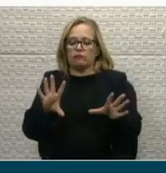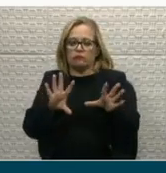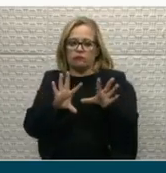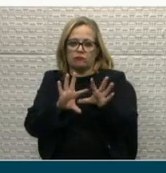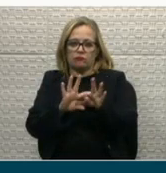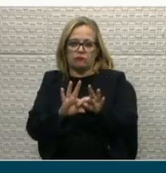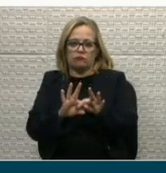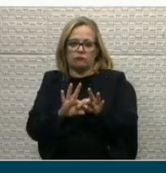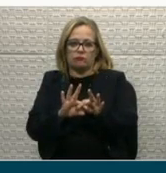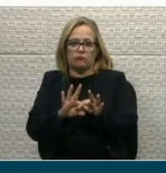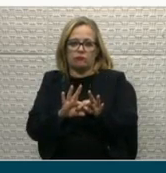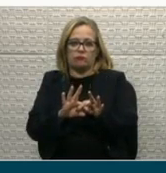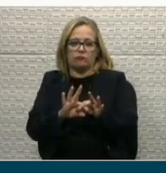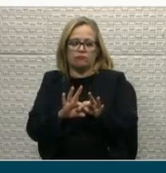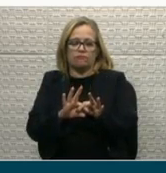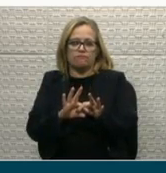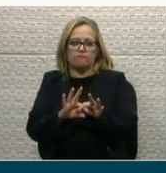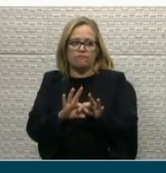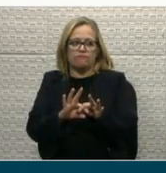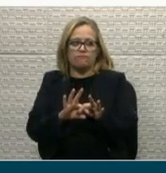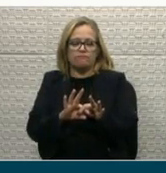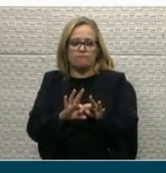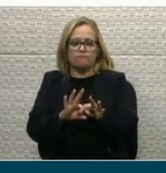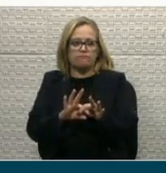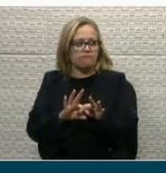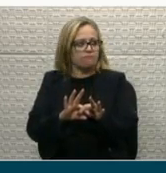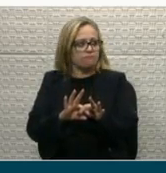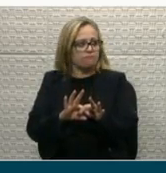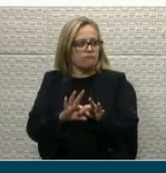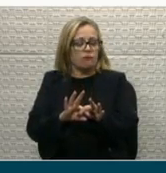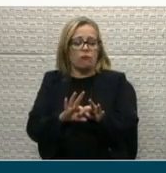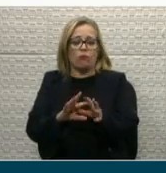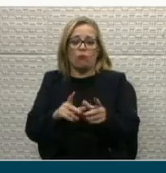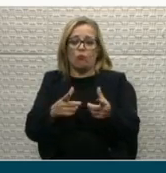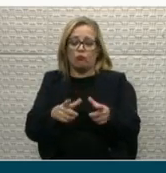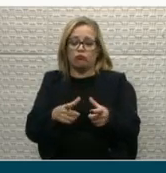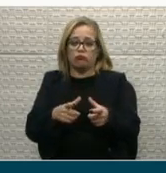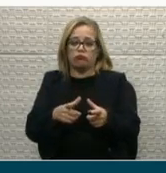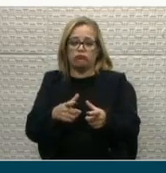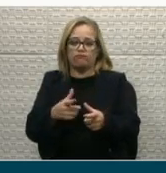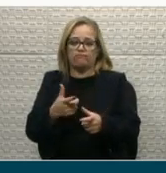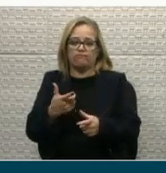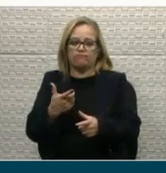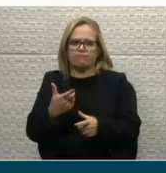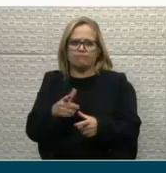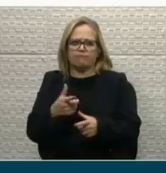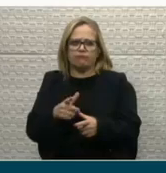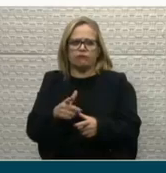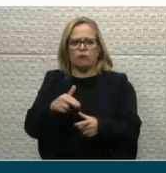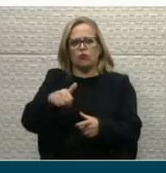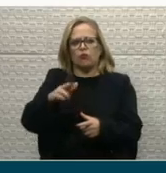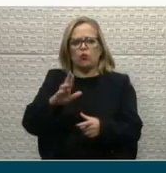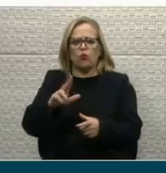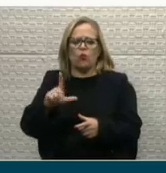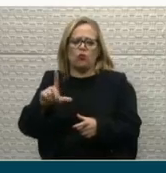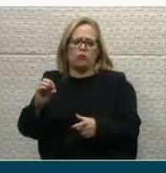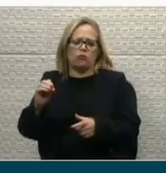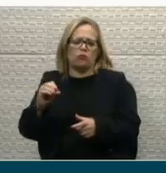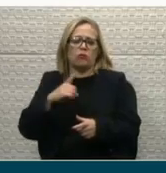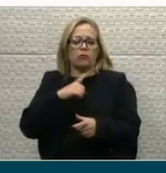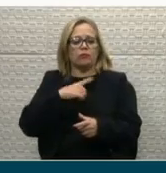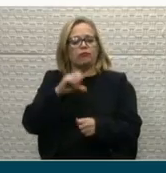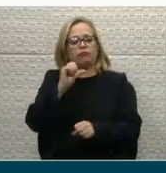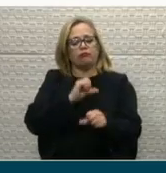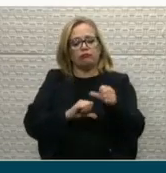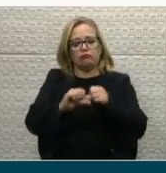eles devem ser tais que esses vetores sejam não nulos. Porque quando eu aplico a transformação sobre o